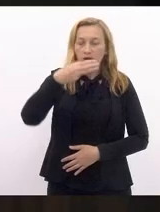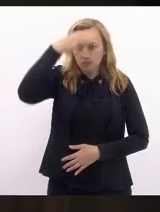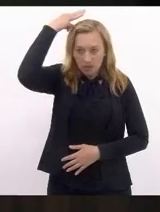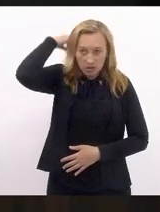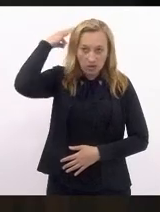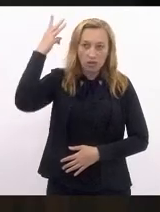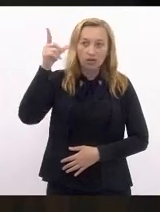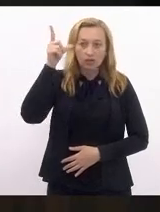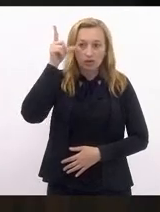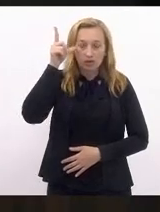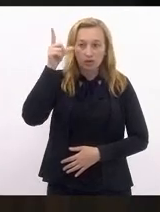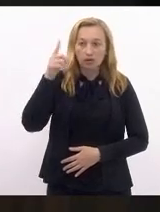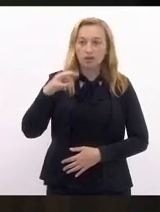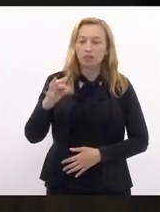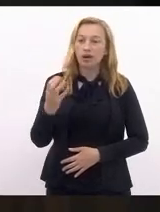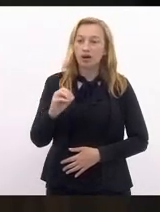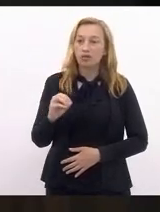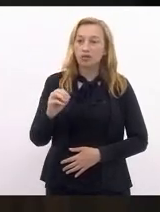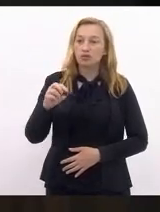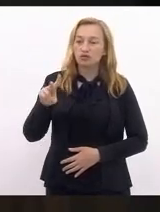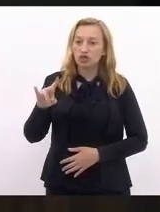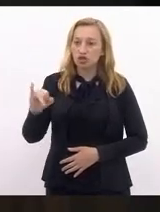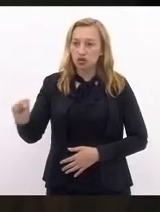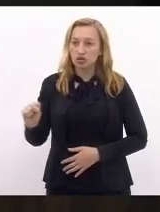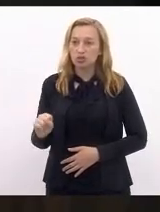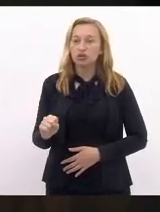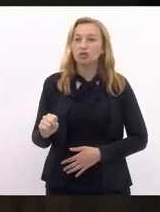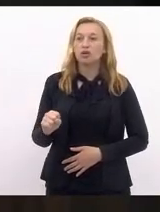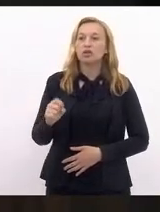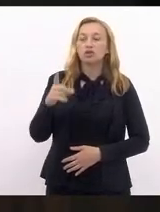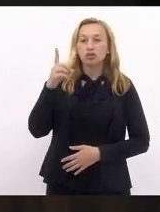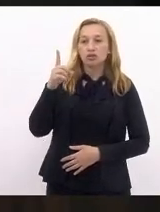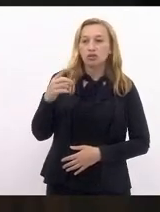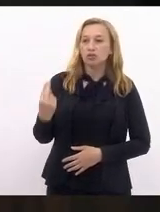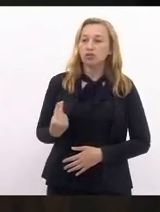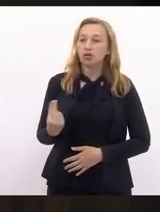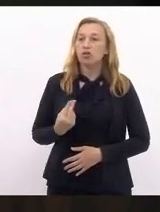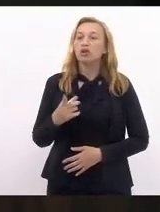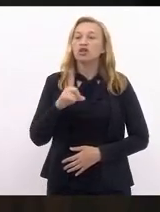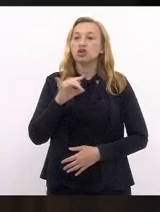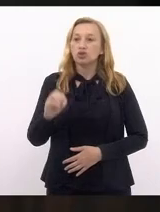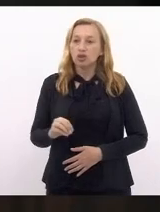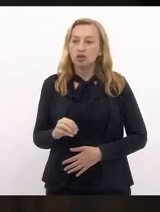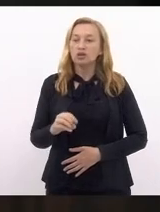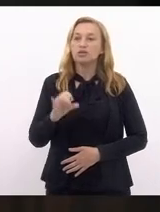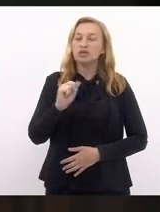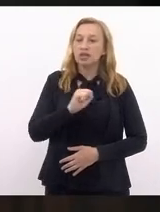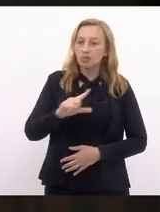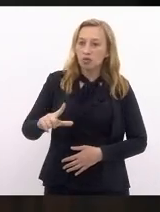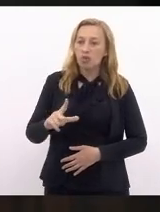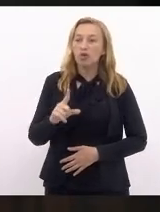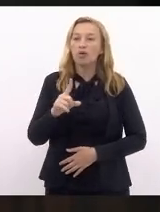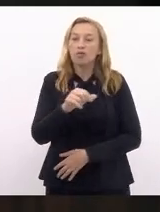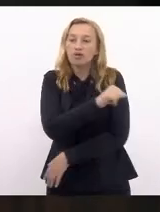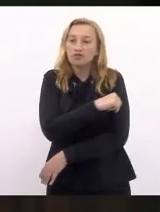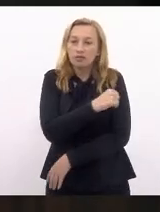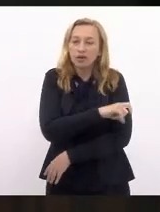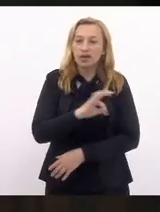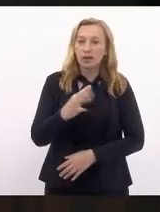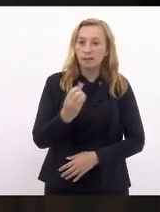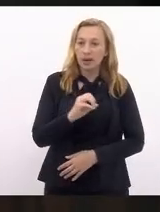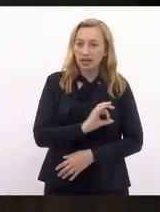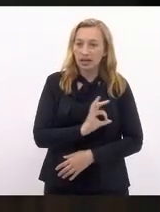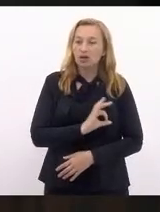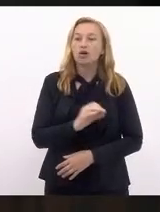Pacheco nos polos sim Marcus Vinicius Dionísio Lins Samuel Martins enfermeira